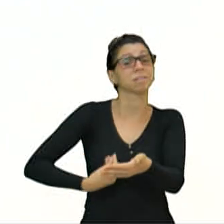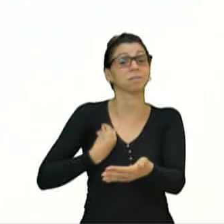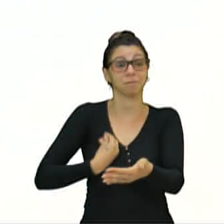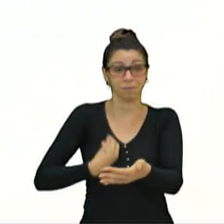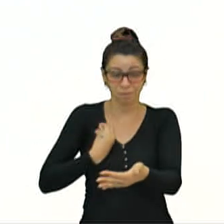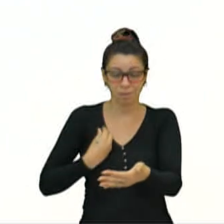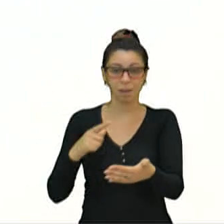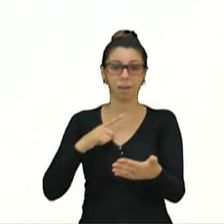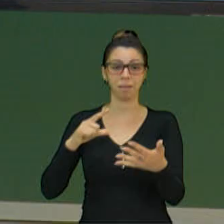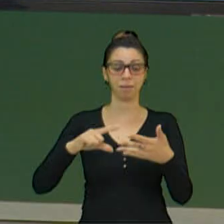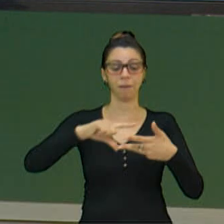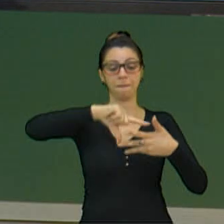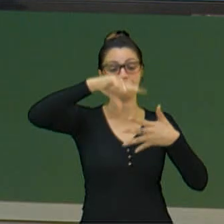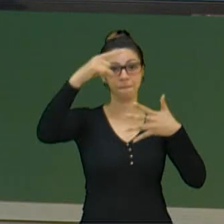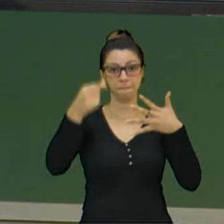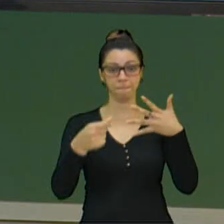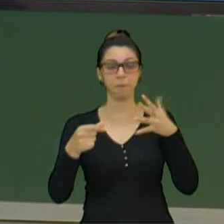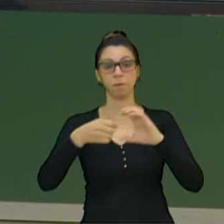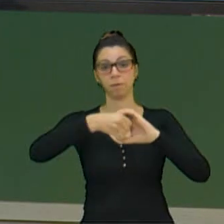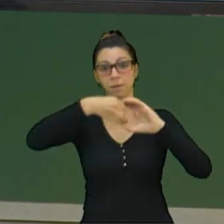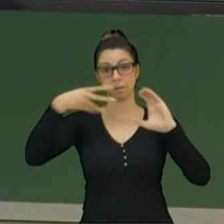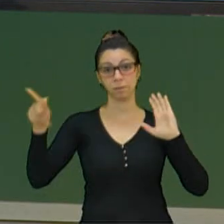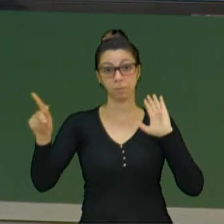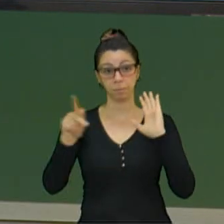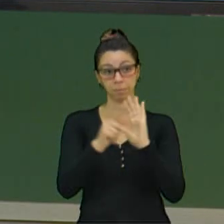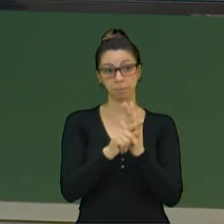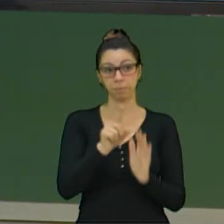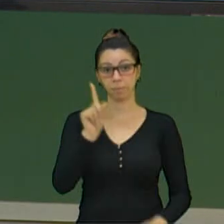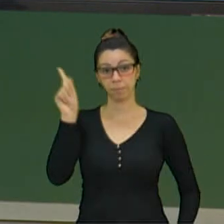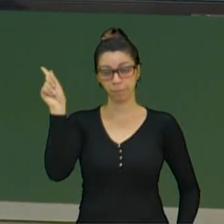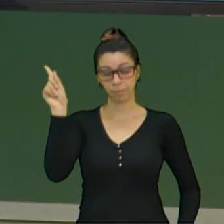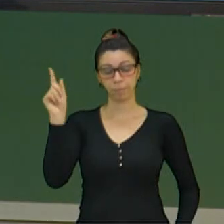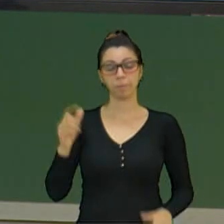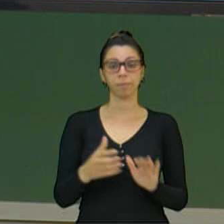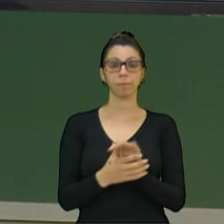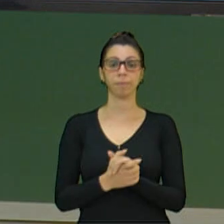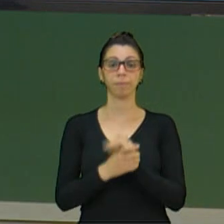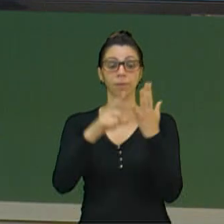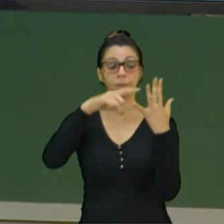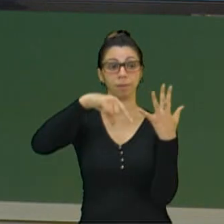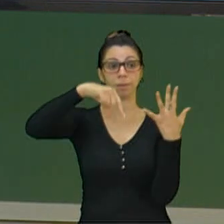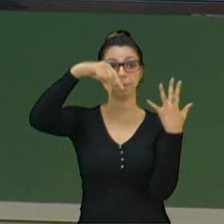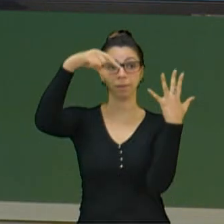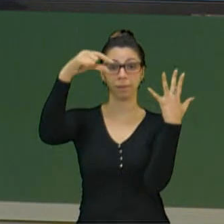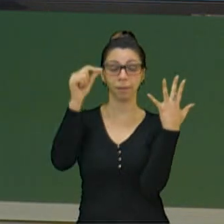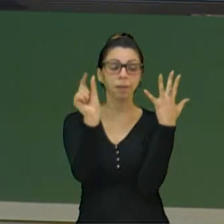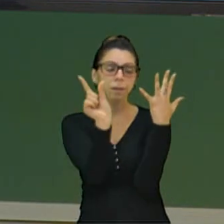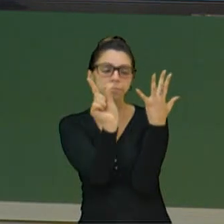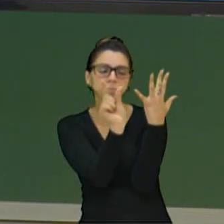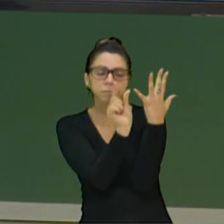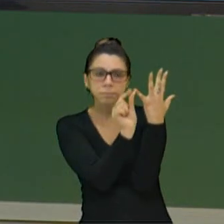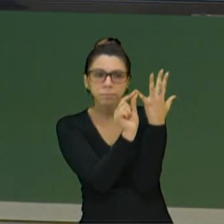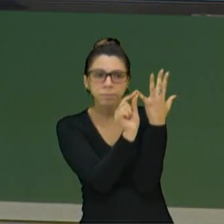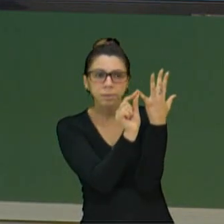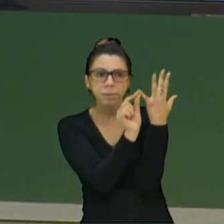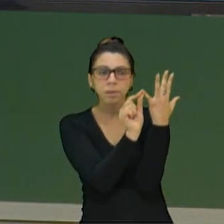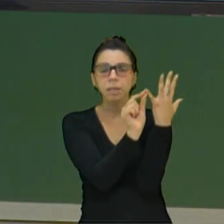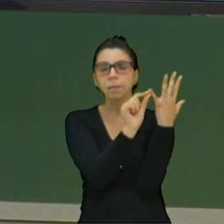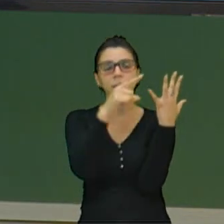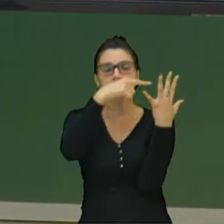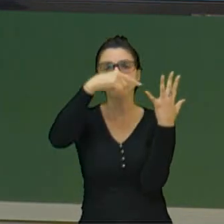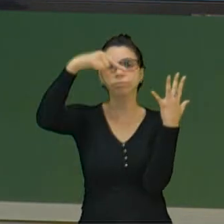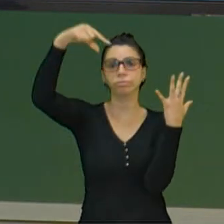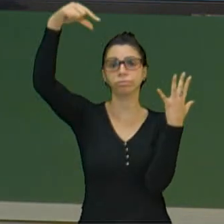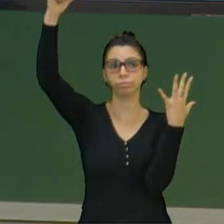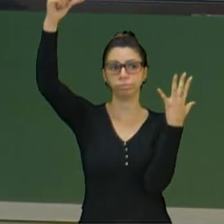muito características e aí assim, no raminho dela, ela tem folhas menores e mais